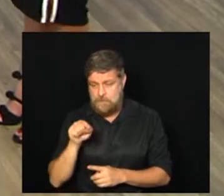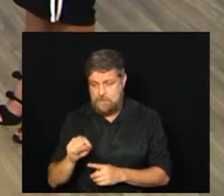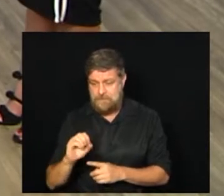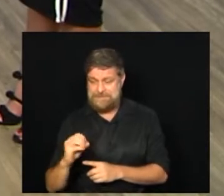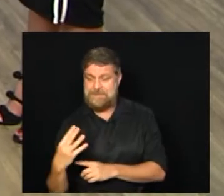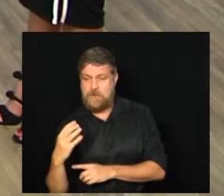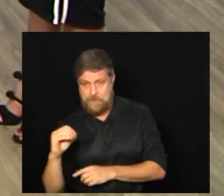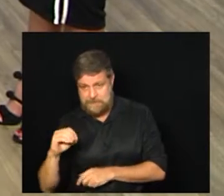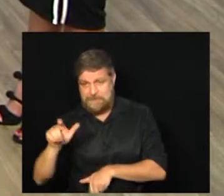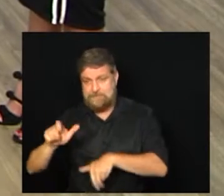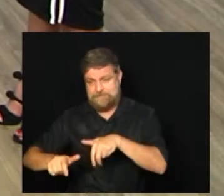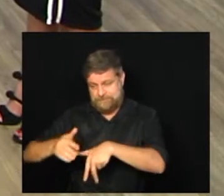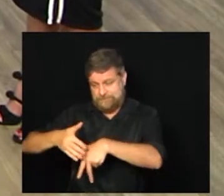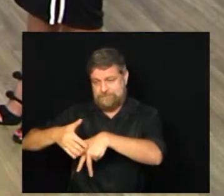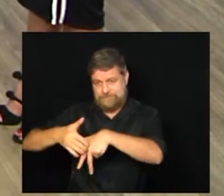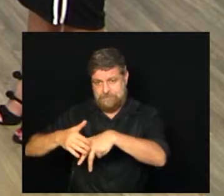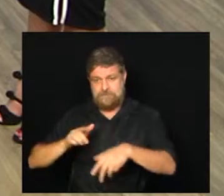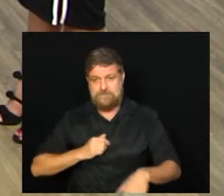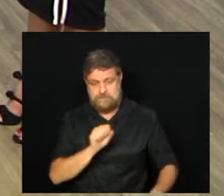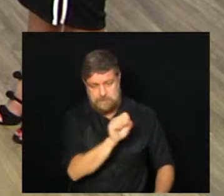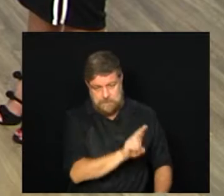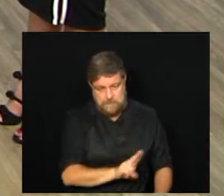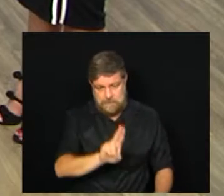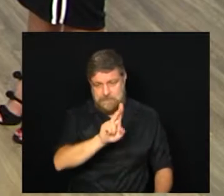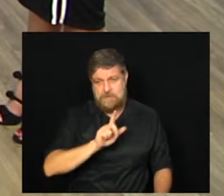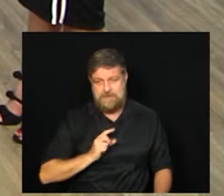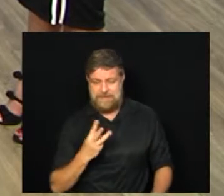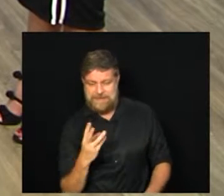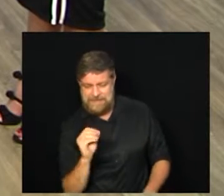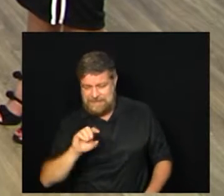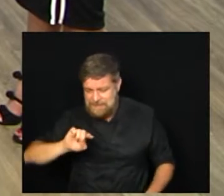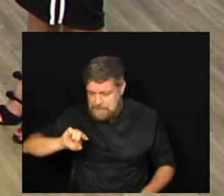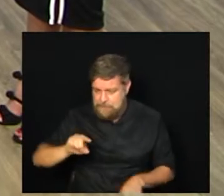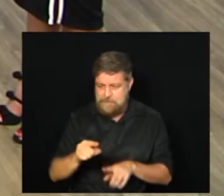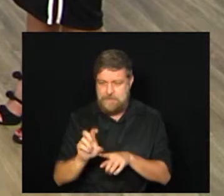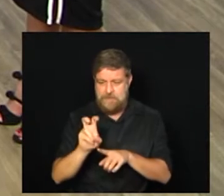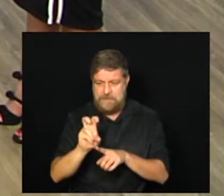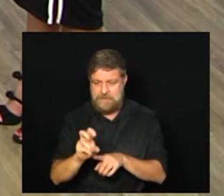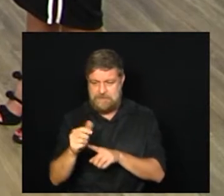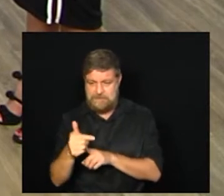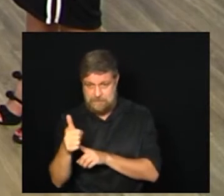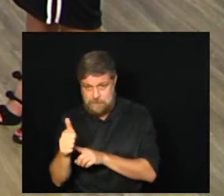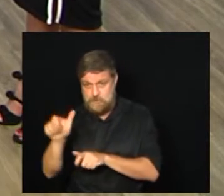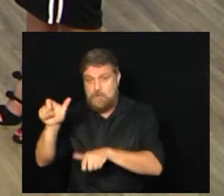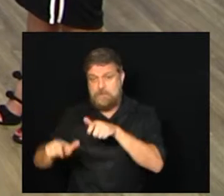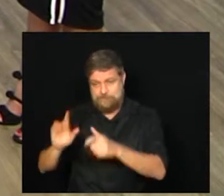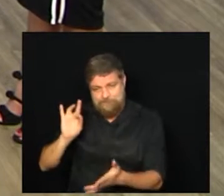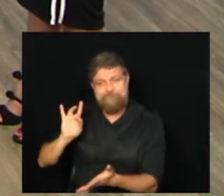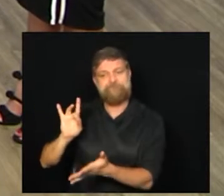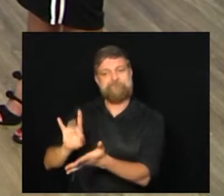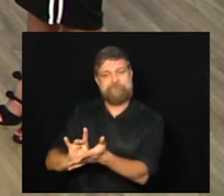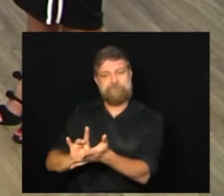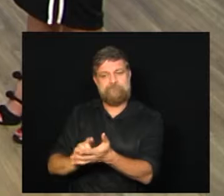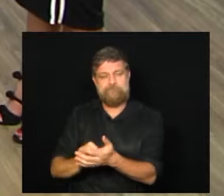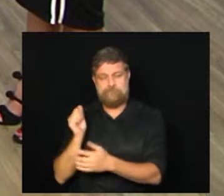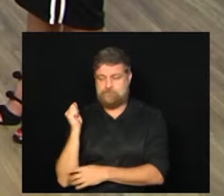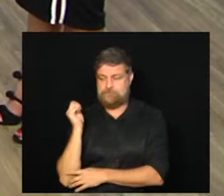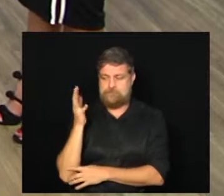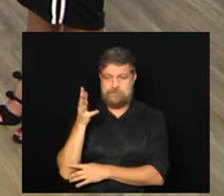31.040 casos. Sumaré também está na faixa dos 30.521 casos confirmados.